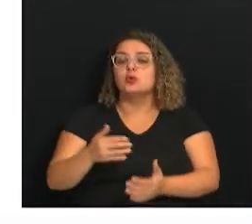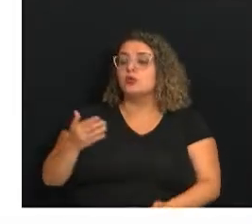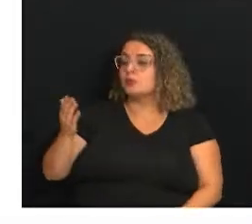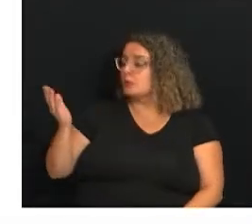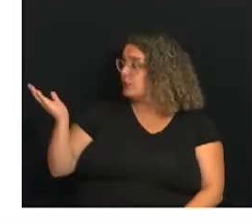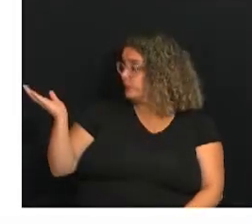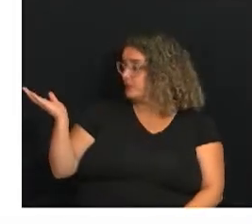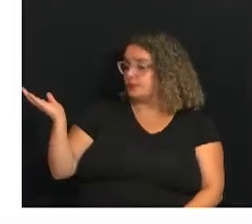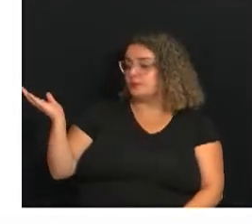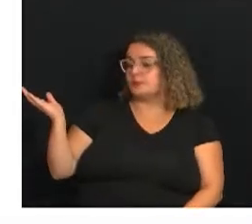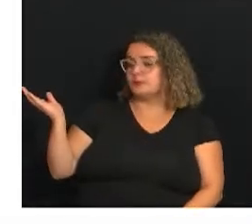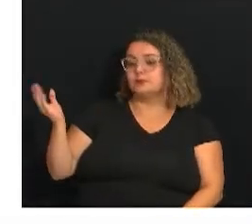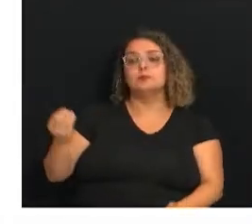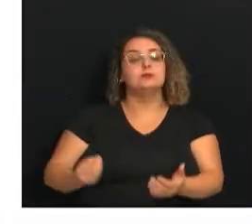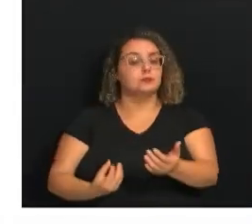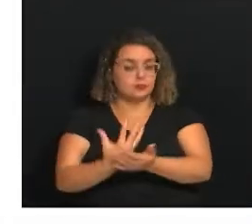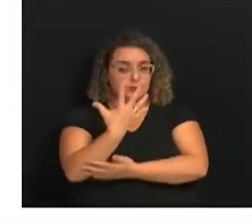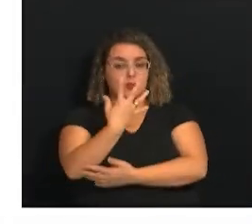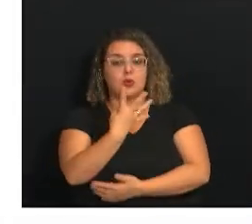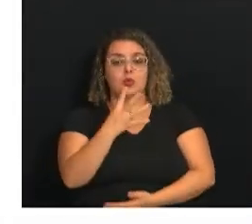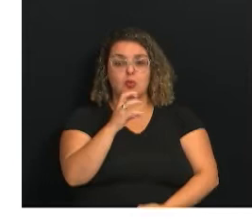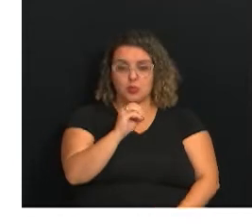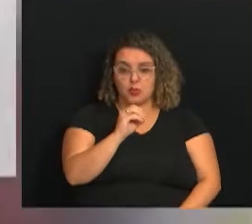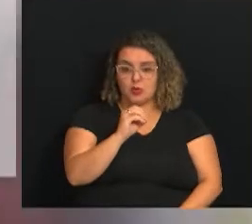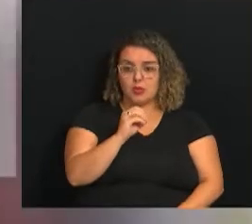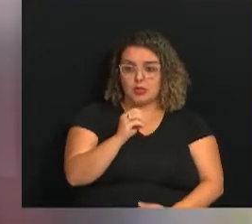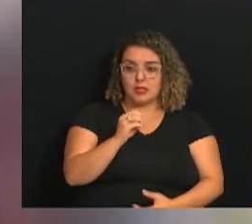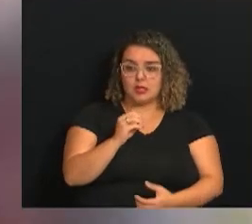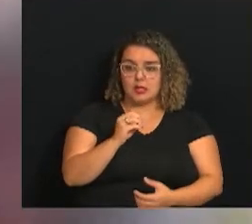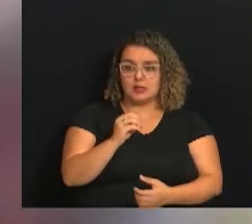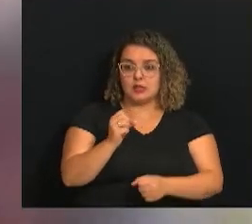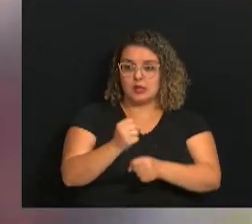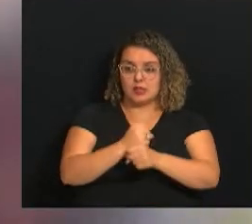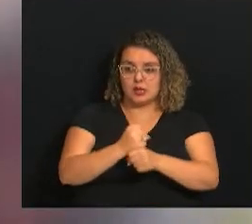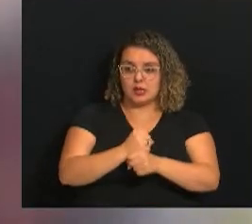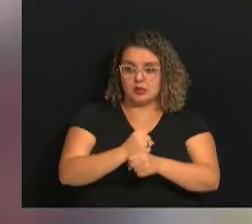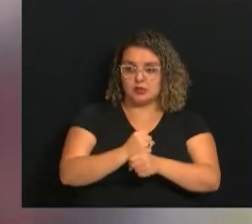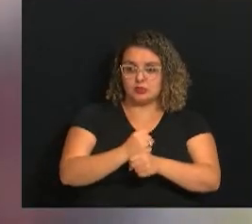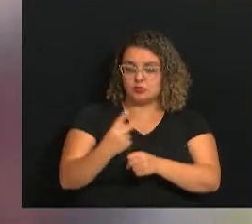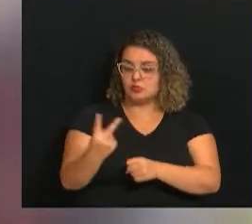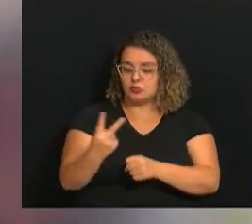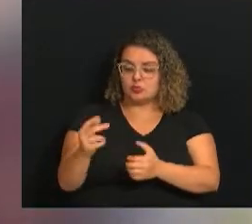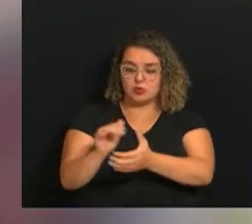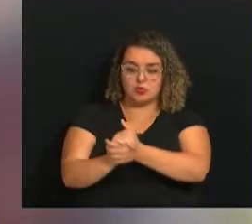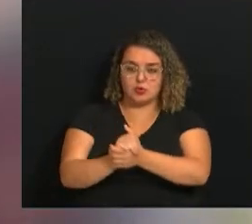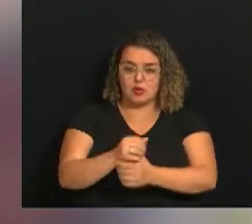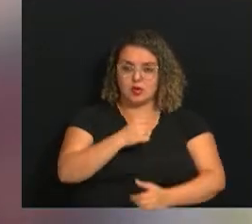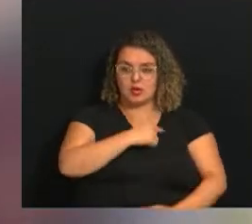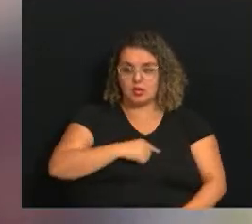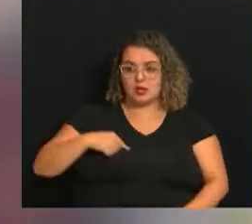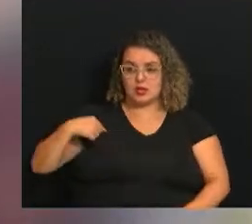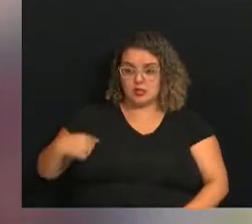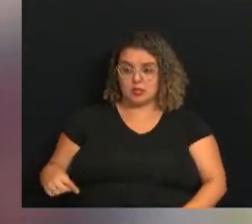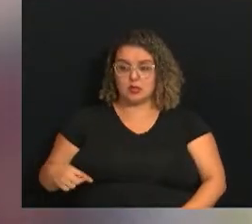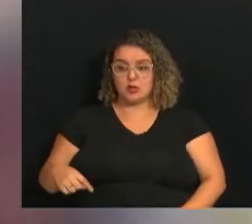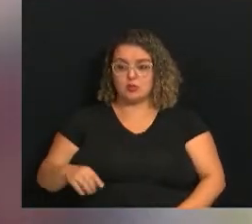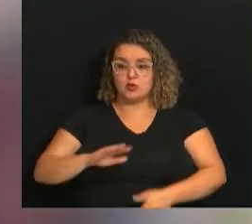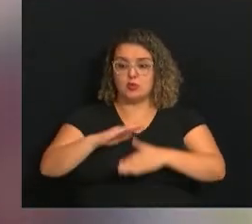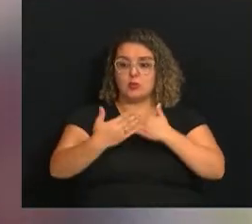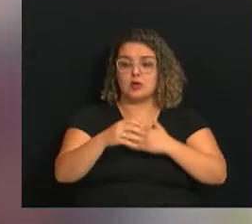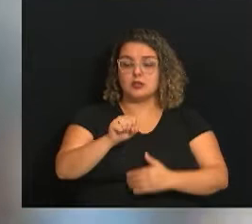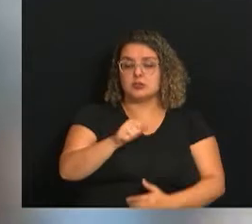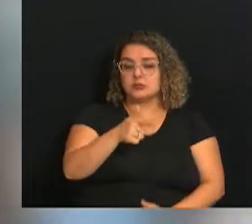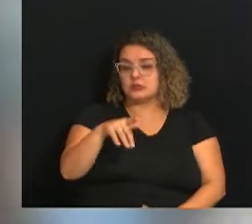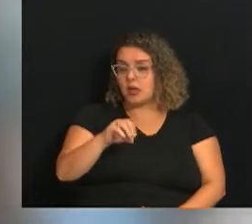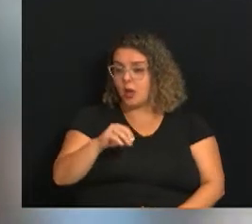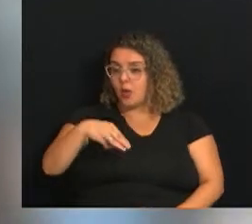foi fundado há 40 anos por um casal chinês, está no bairro do Jardim São Marcos, que é um bairro dos muitos bairros mais